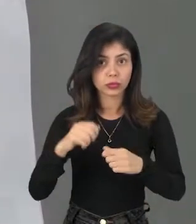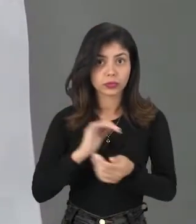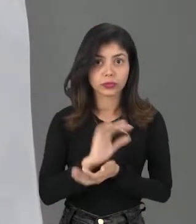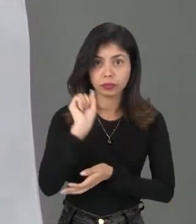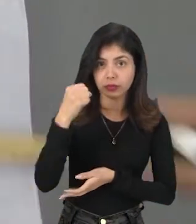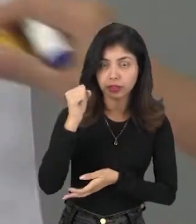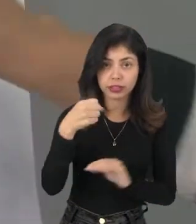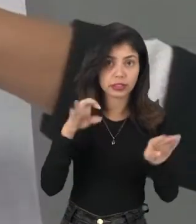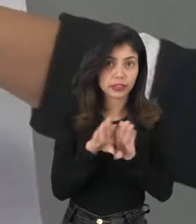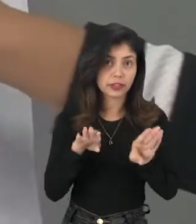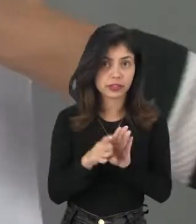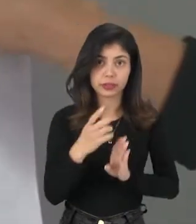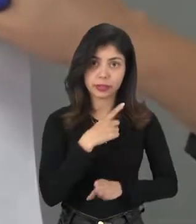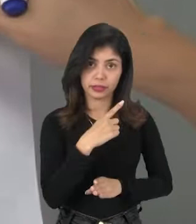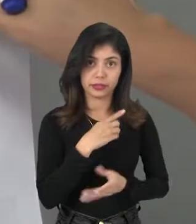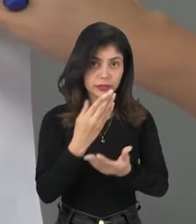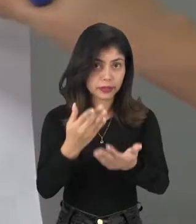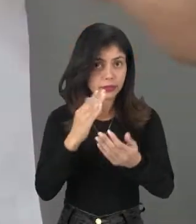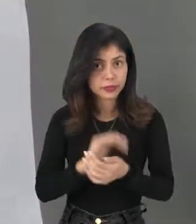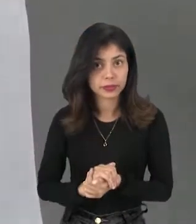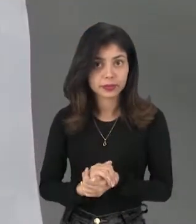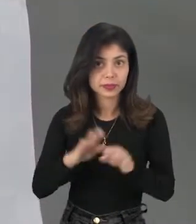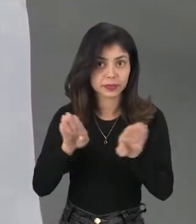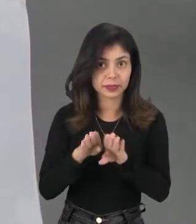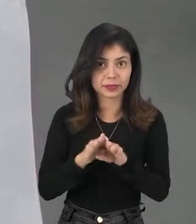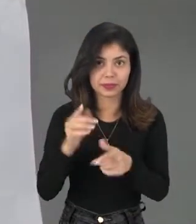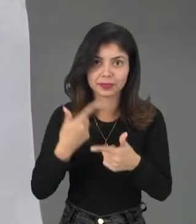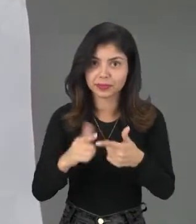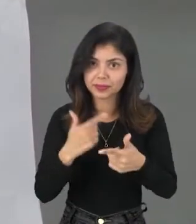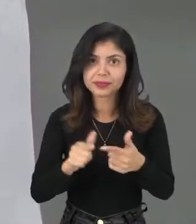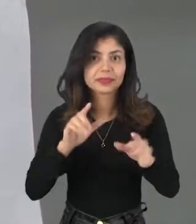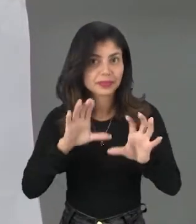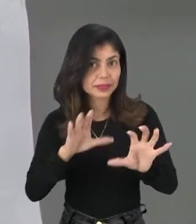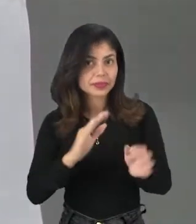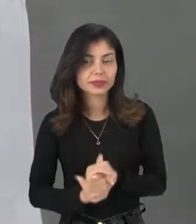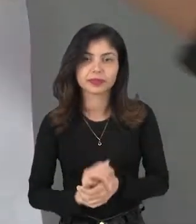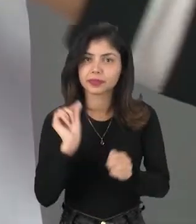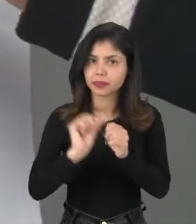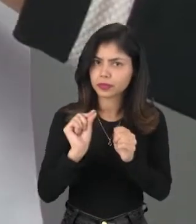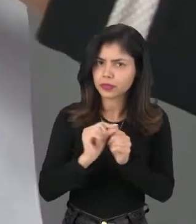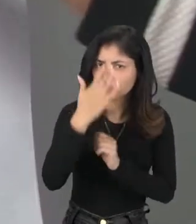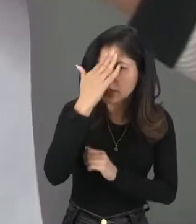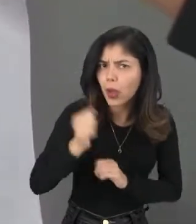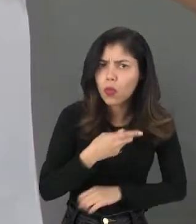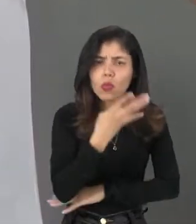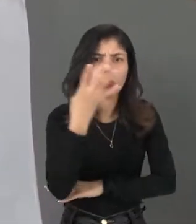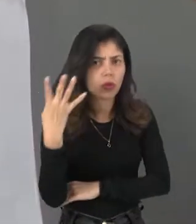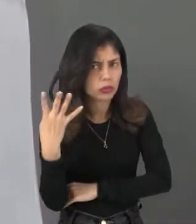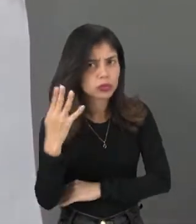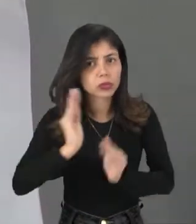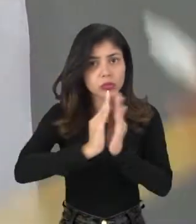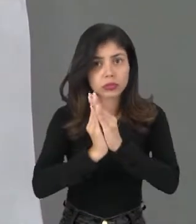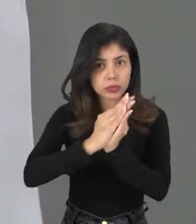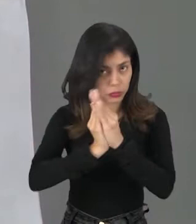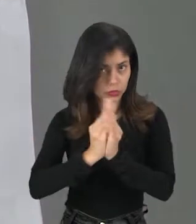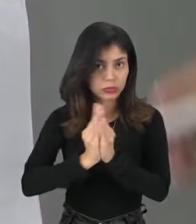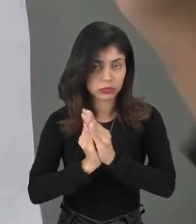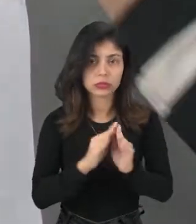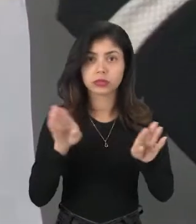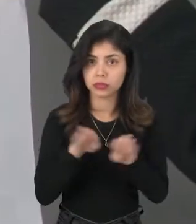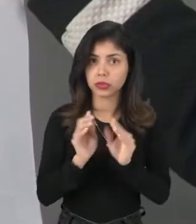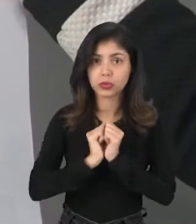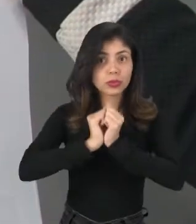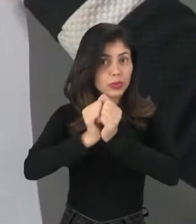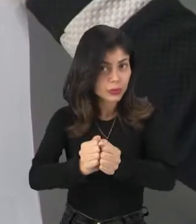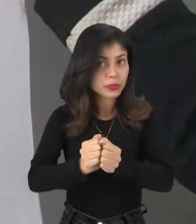8 bonecos o que o problema quer saber o problema quer saber crianças quantos bonecos Os dois têm